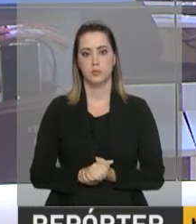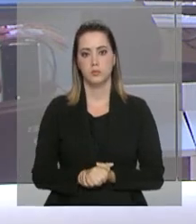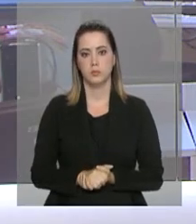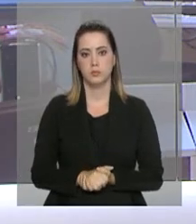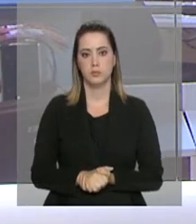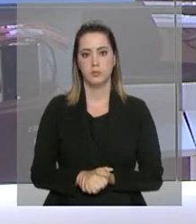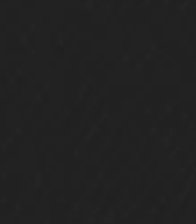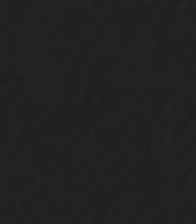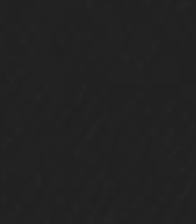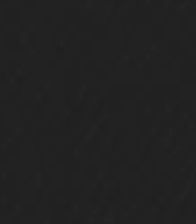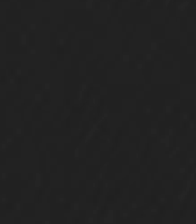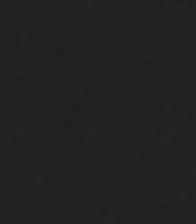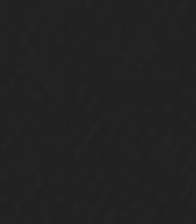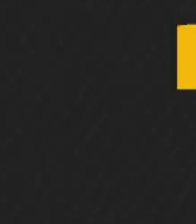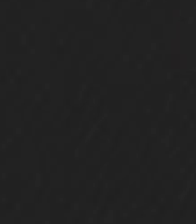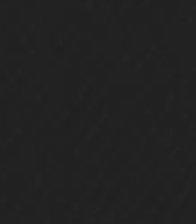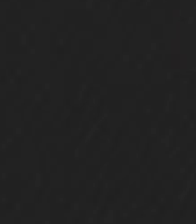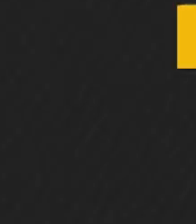federal